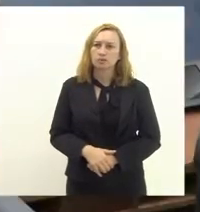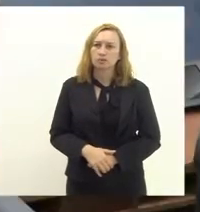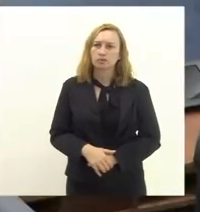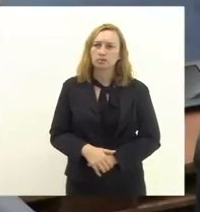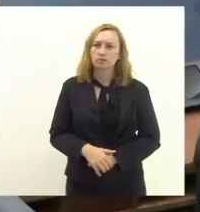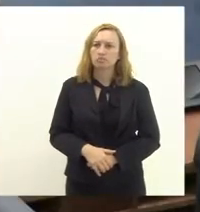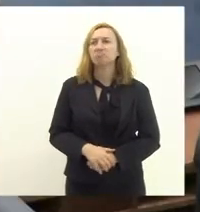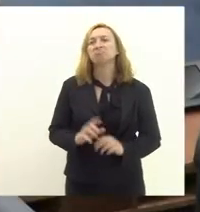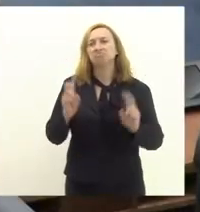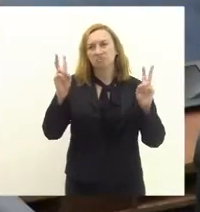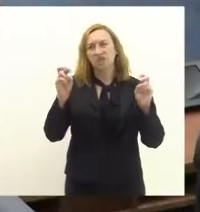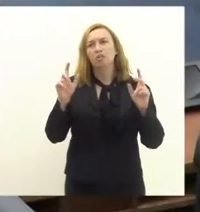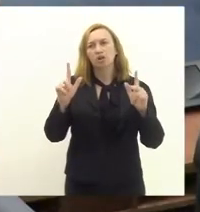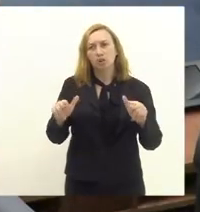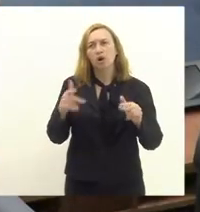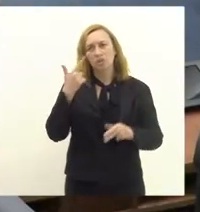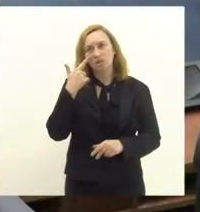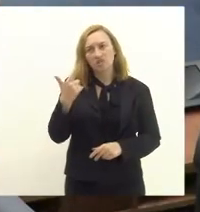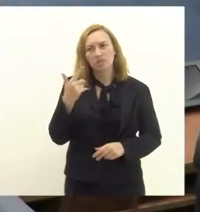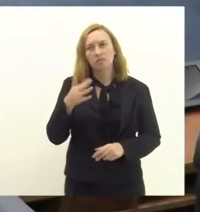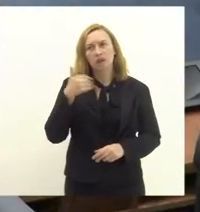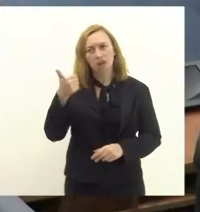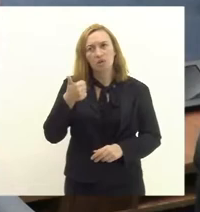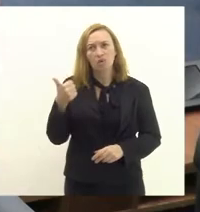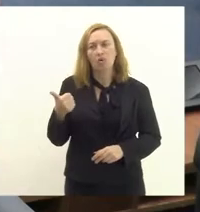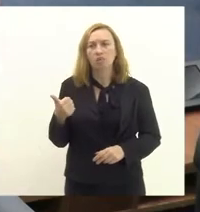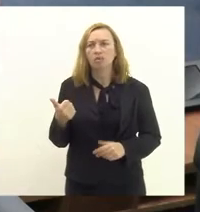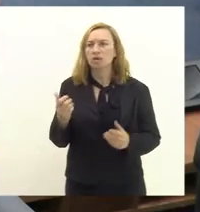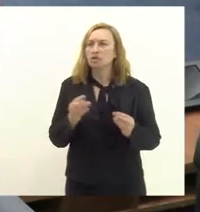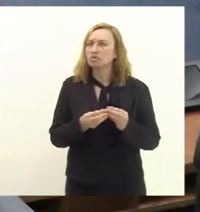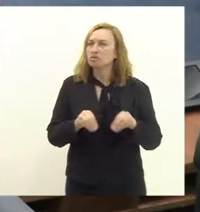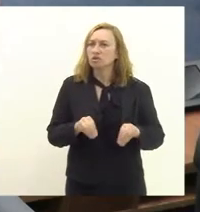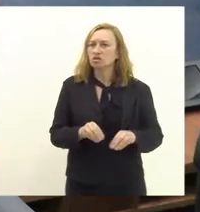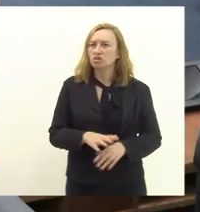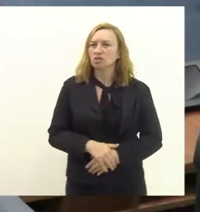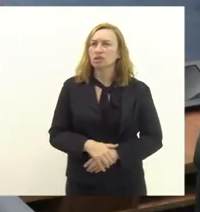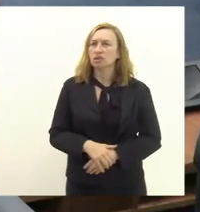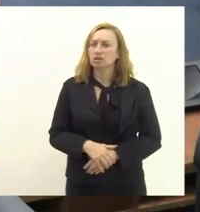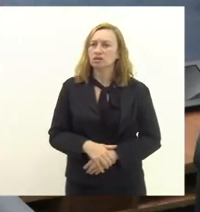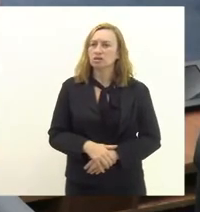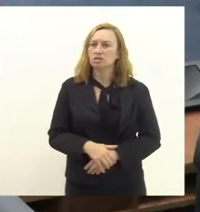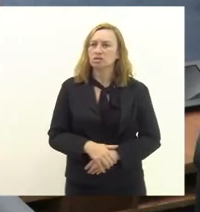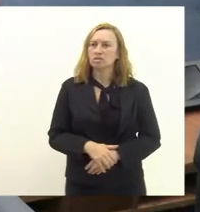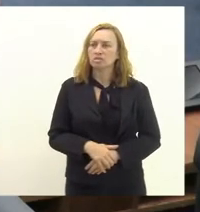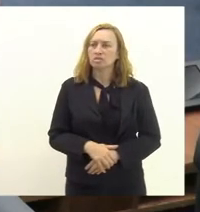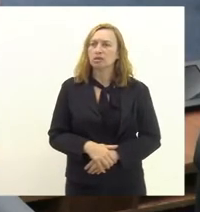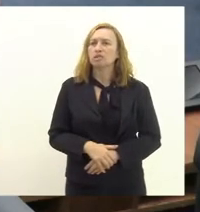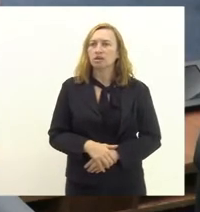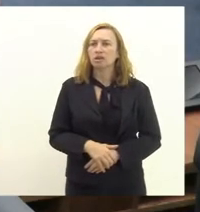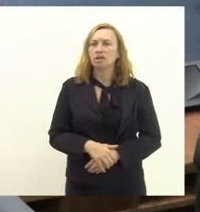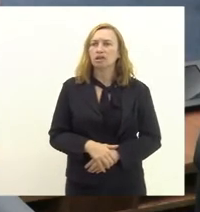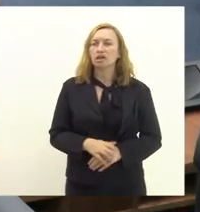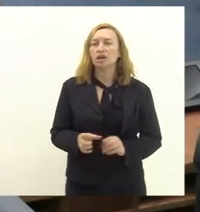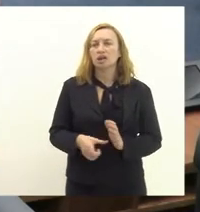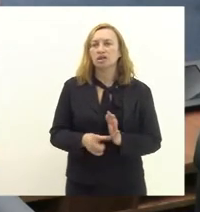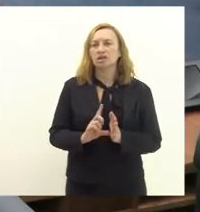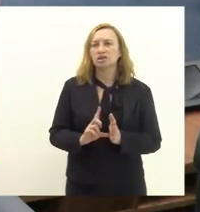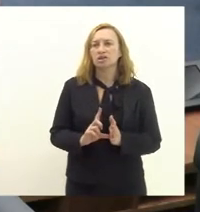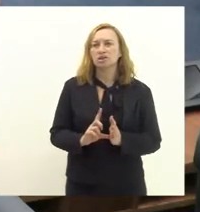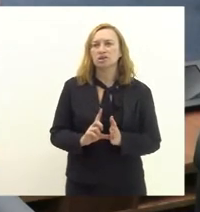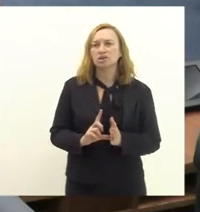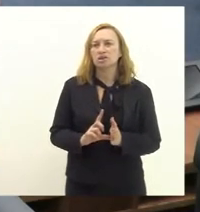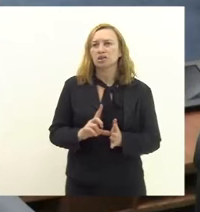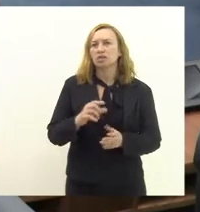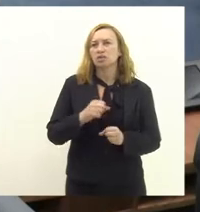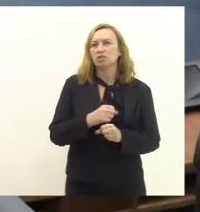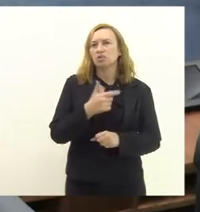É sobre o mesmo tema, só precisa verificar para não haver prejudicabilidade. Que solicitar. Ela é anterior. Ela é de